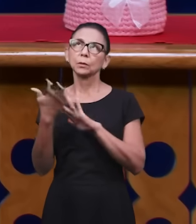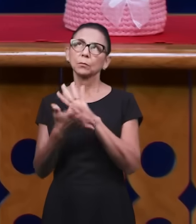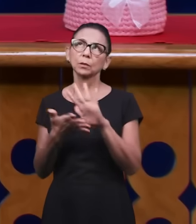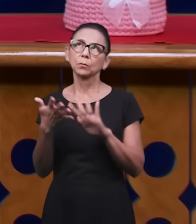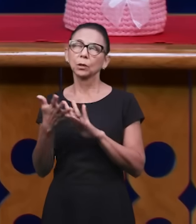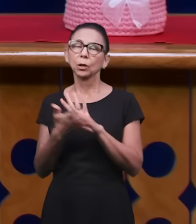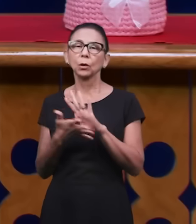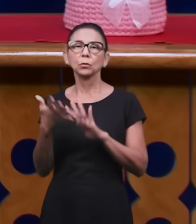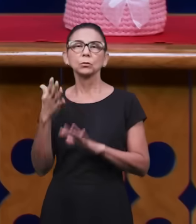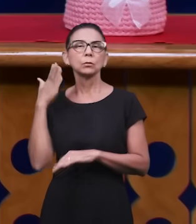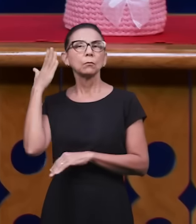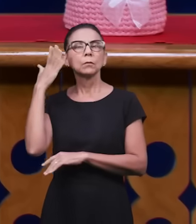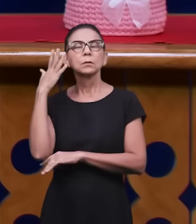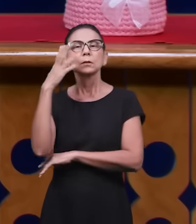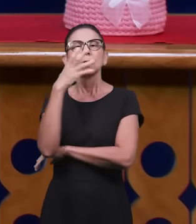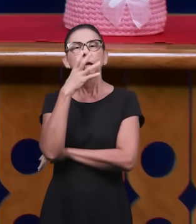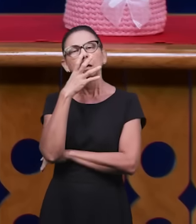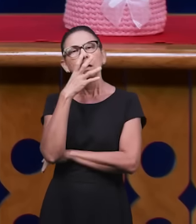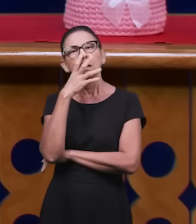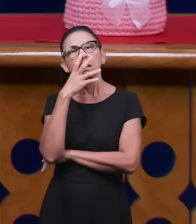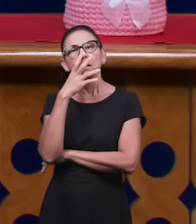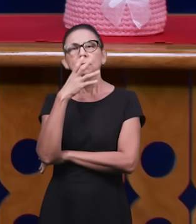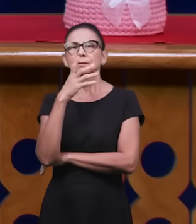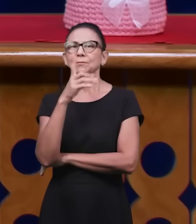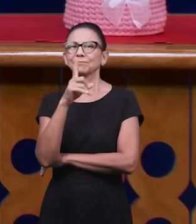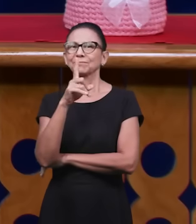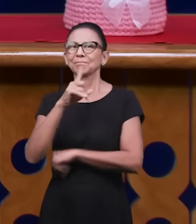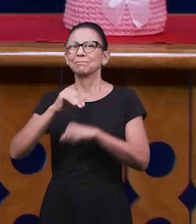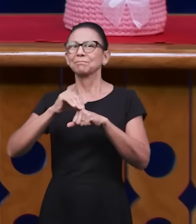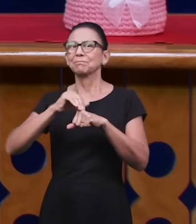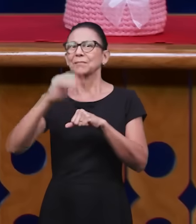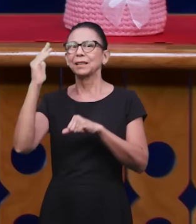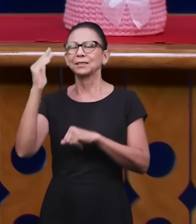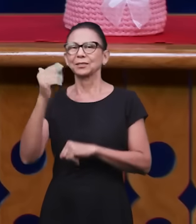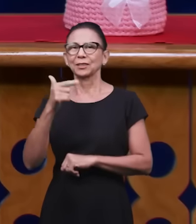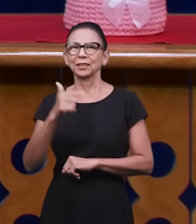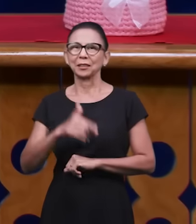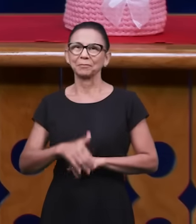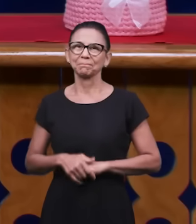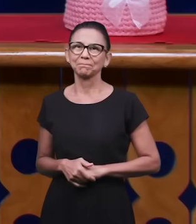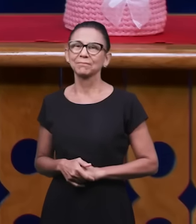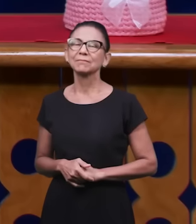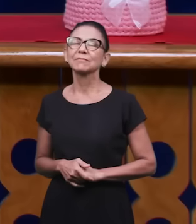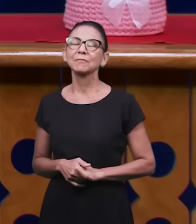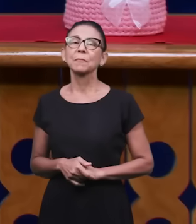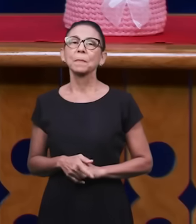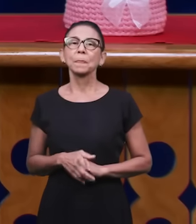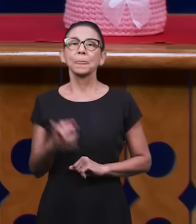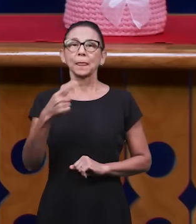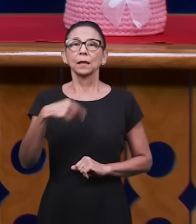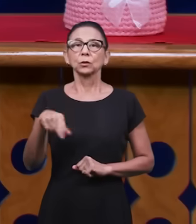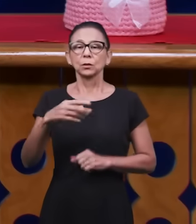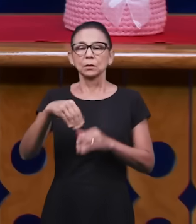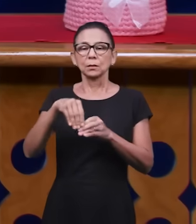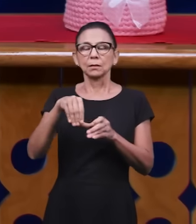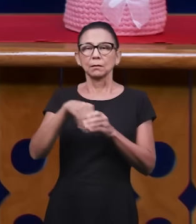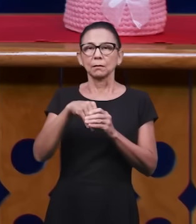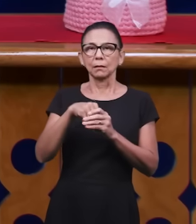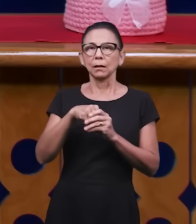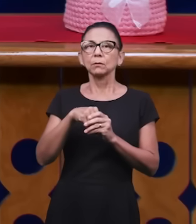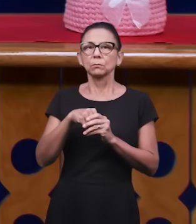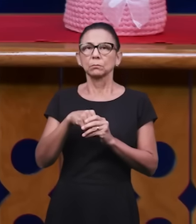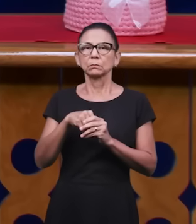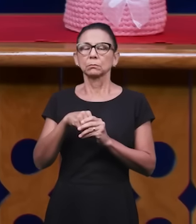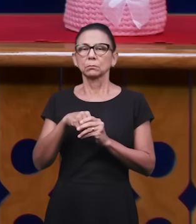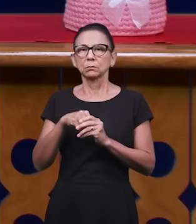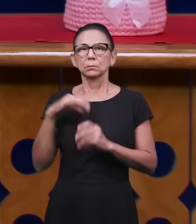mensagem? Não, muito mais do que isso. Todos nós, aqueles que fomos salvos, aqueles que foram alcançados pelo Senhor, foram nomeados